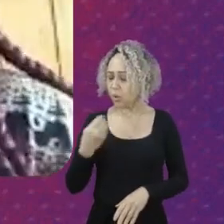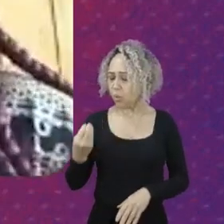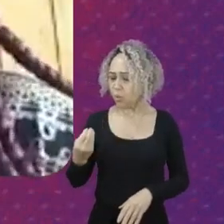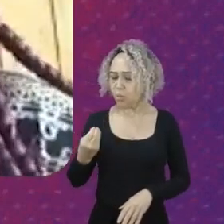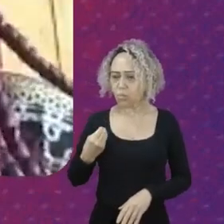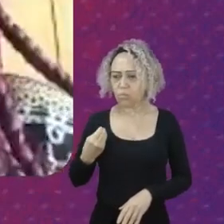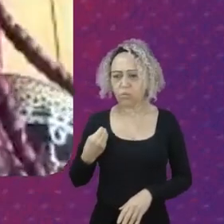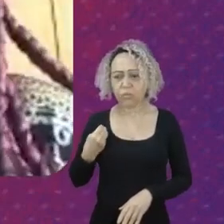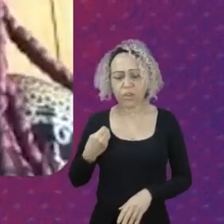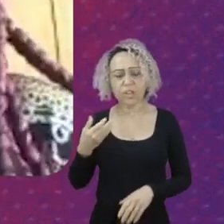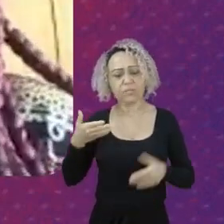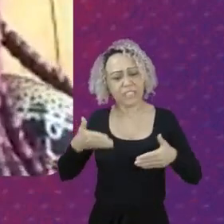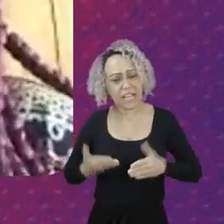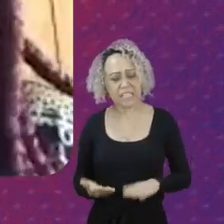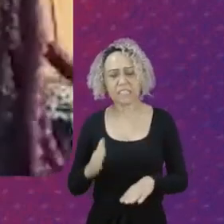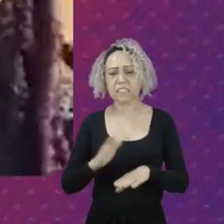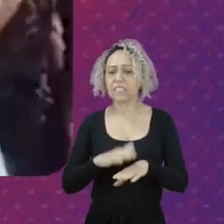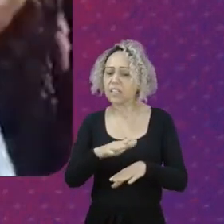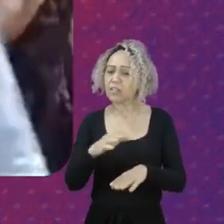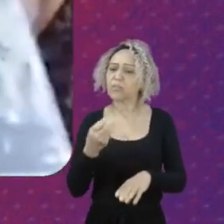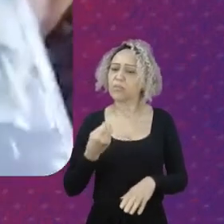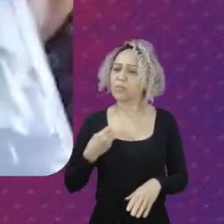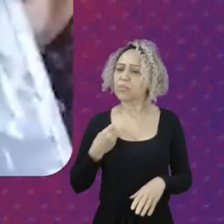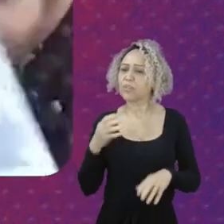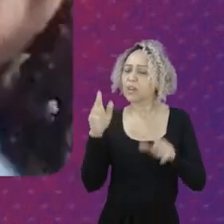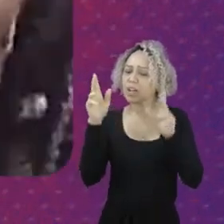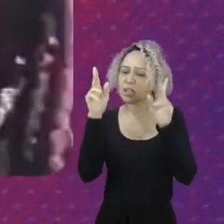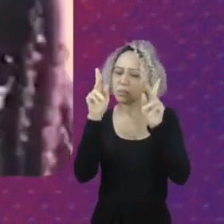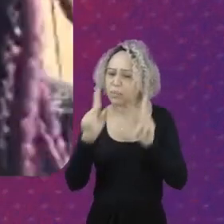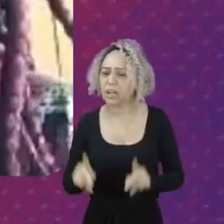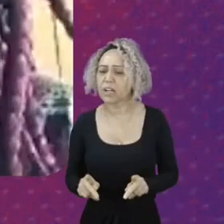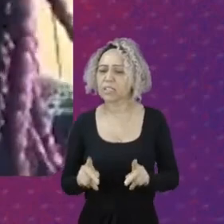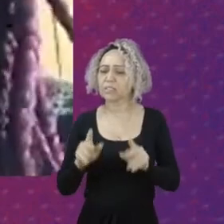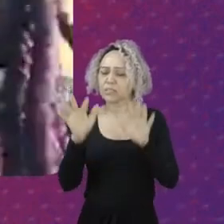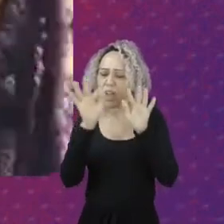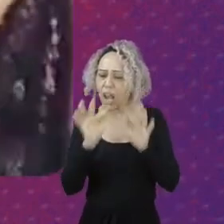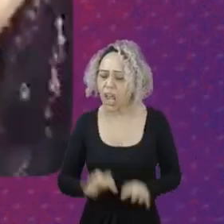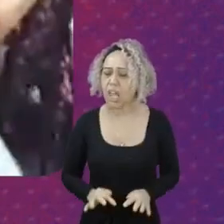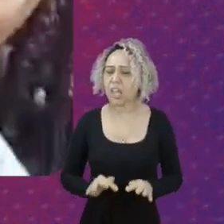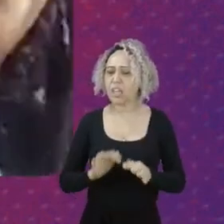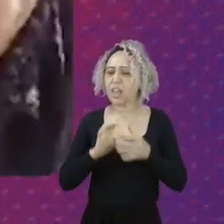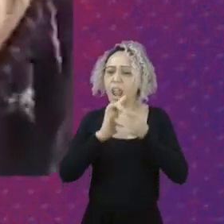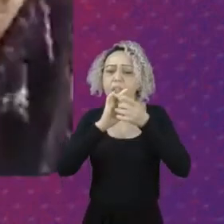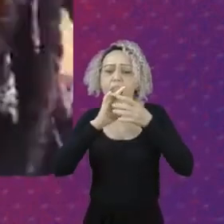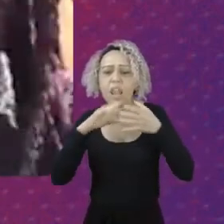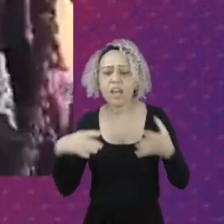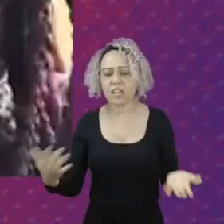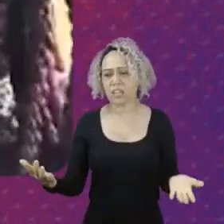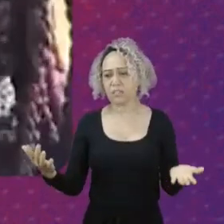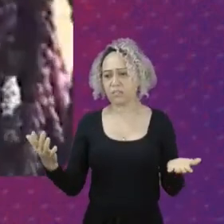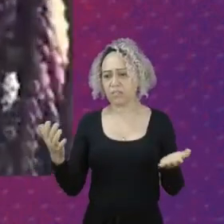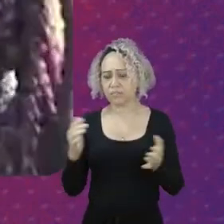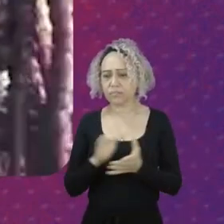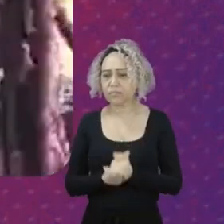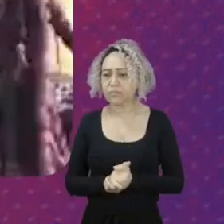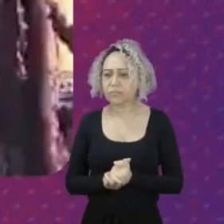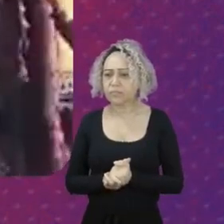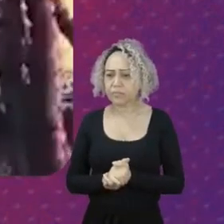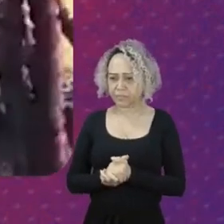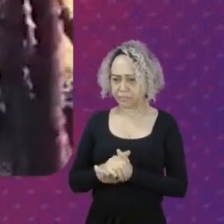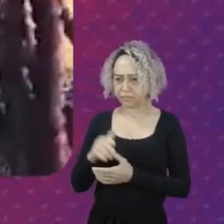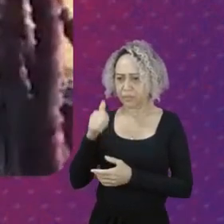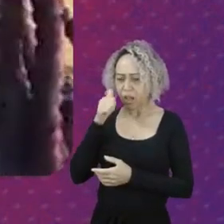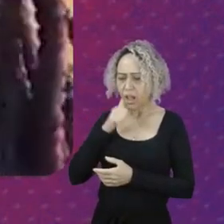a gente não ande no campo minado, né? E Pamela, desculpa, Paloma, que eu vou falar da Pamela também, a